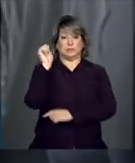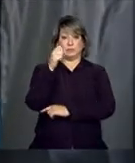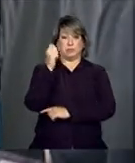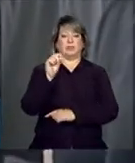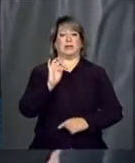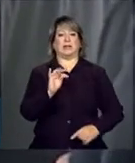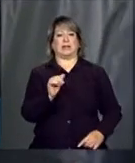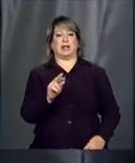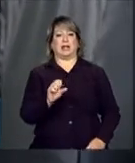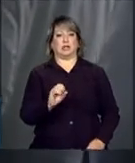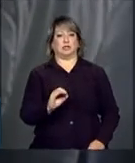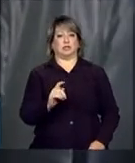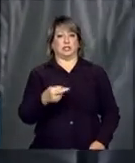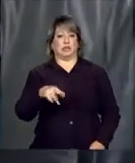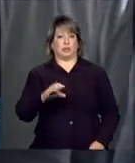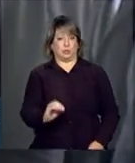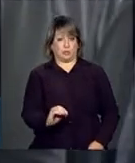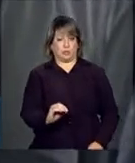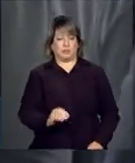Genro,